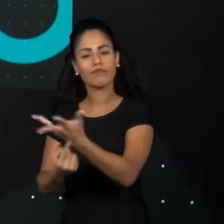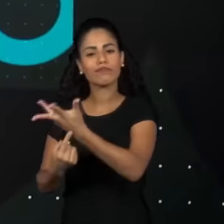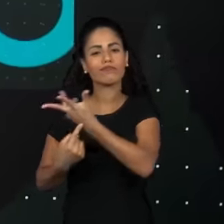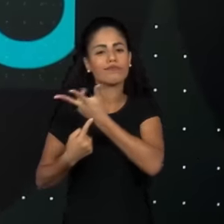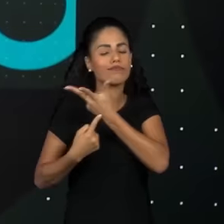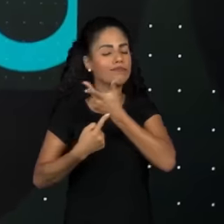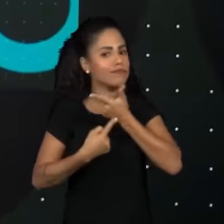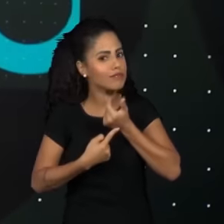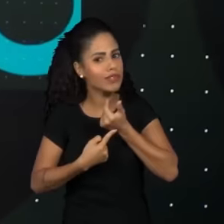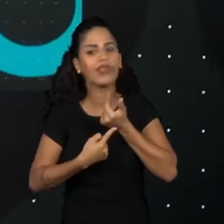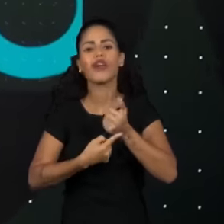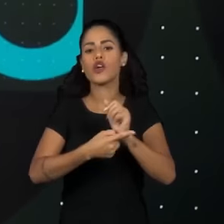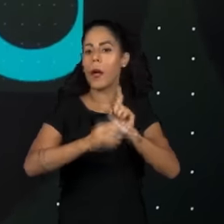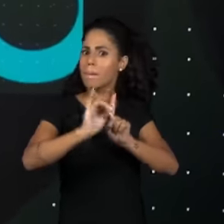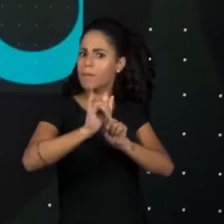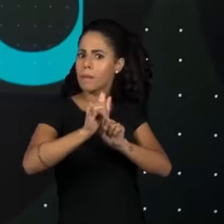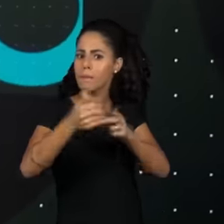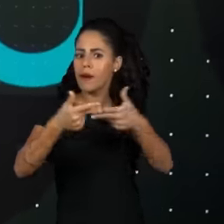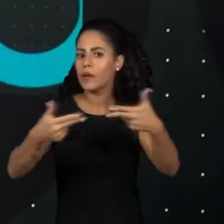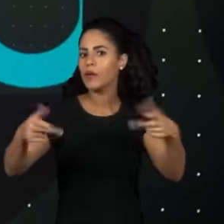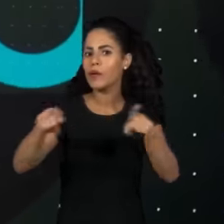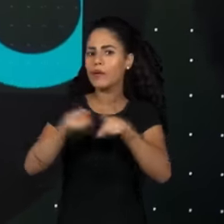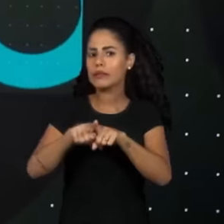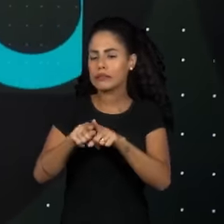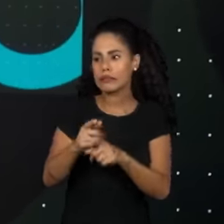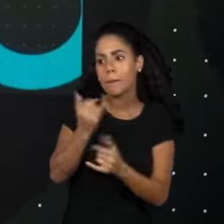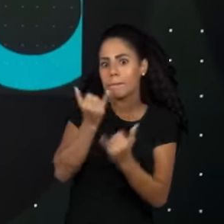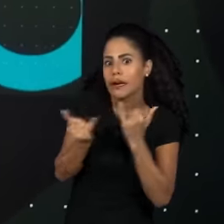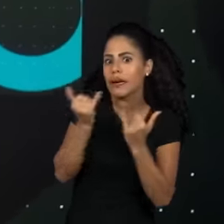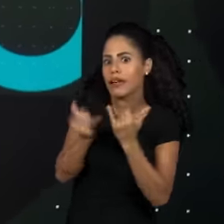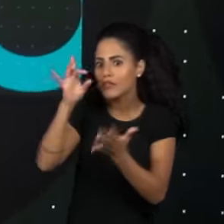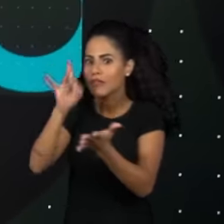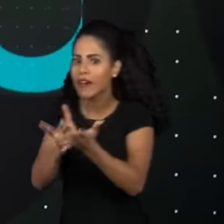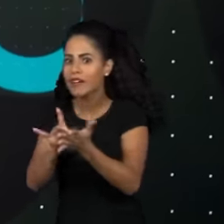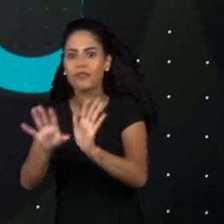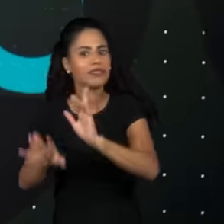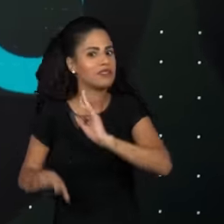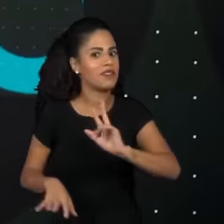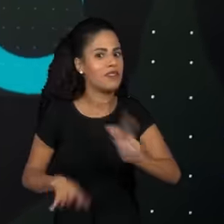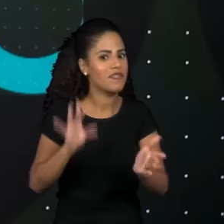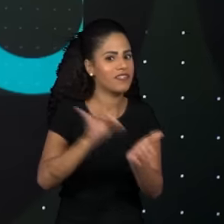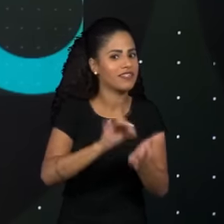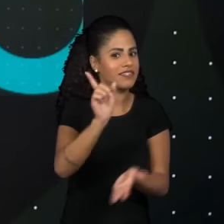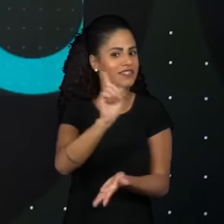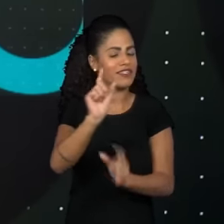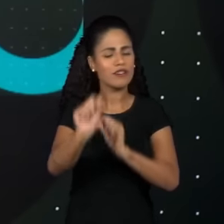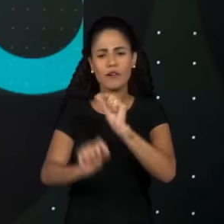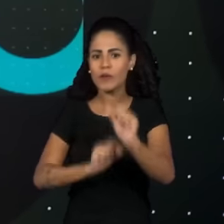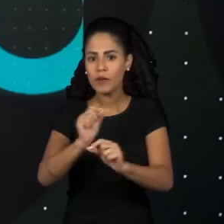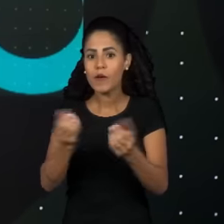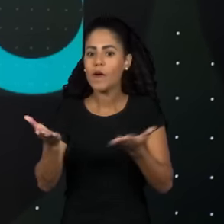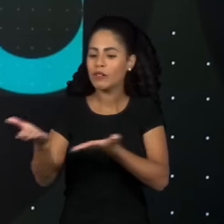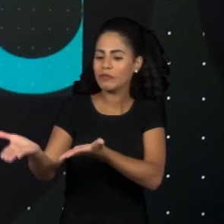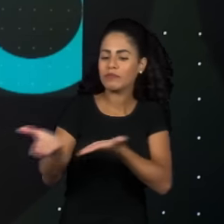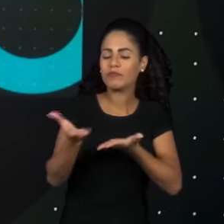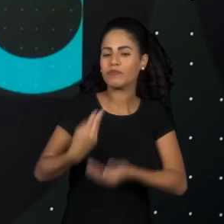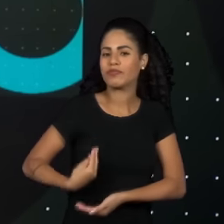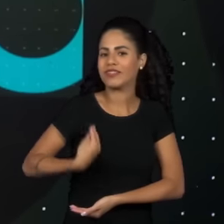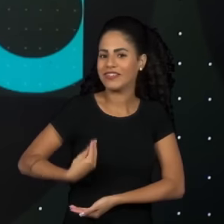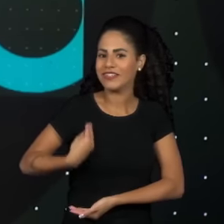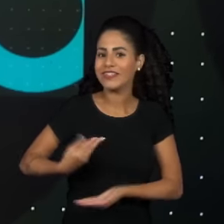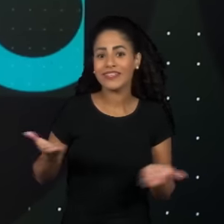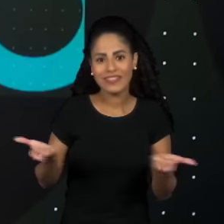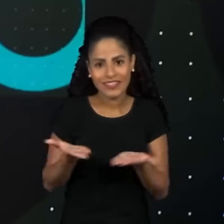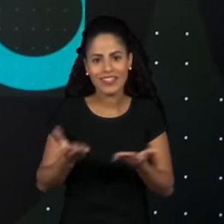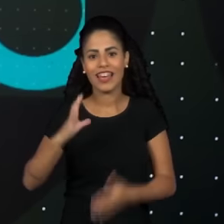de nos contar mentiras que encerram grandes verdades. Representar. Esse é o ofício da nossa convidada de hoje. Ela